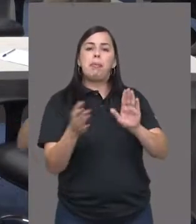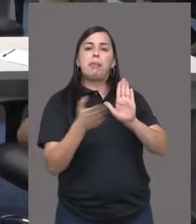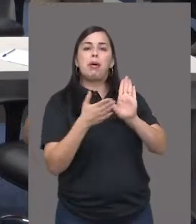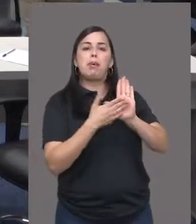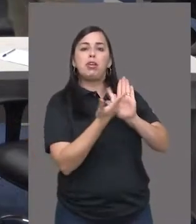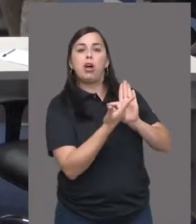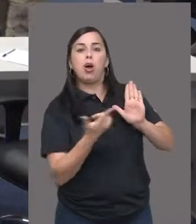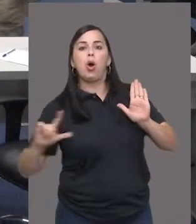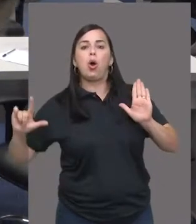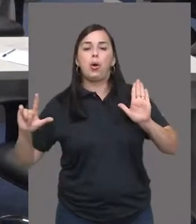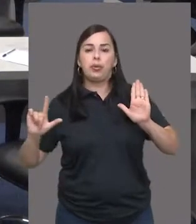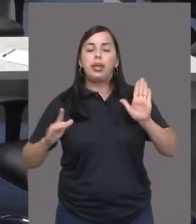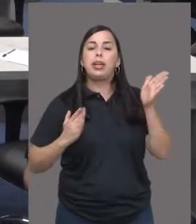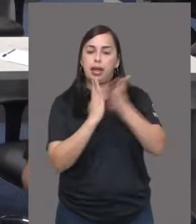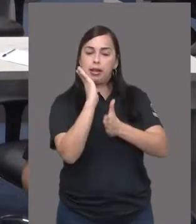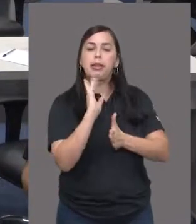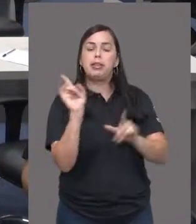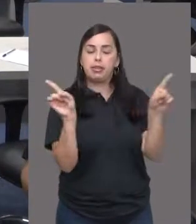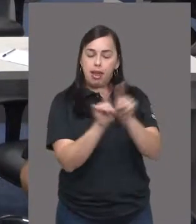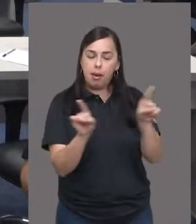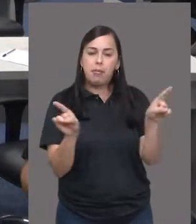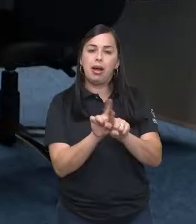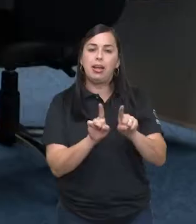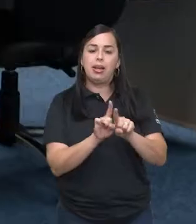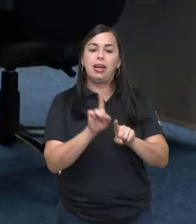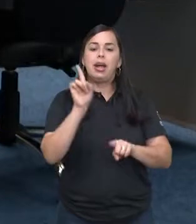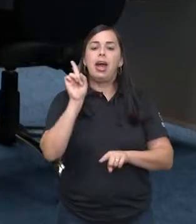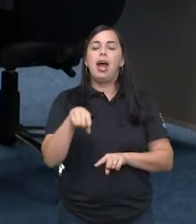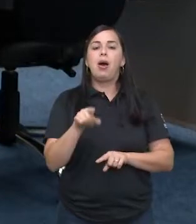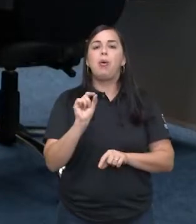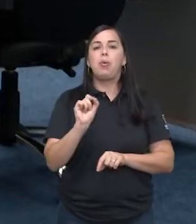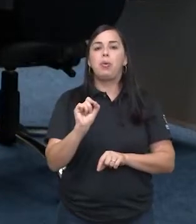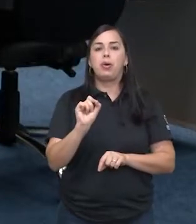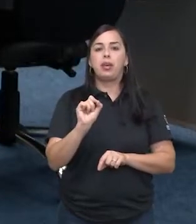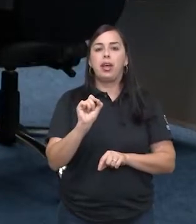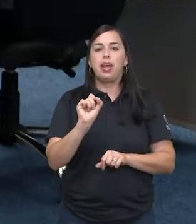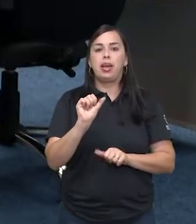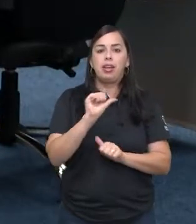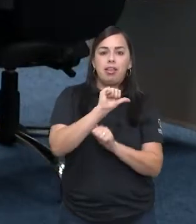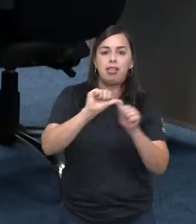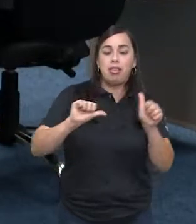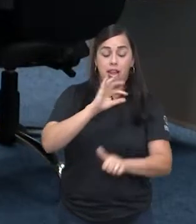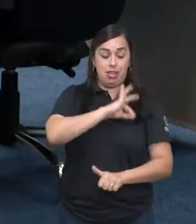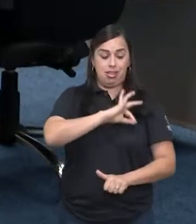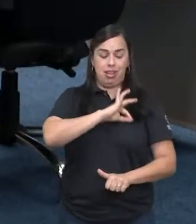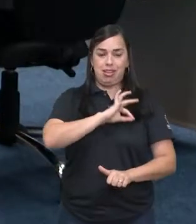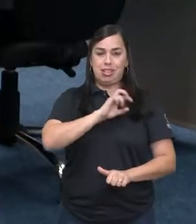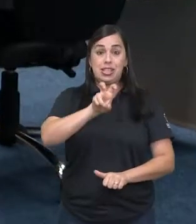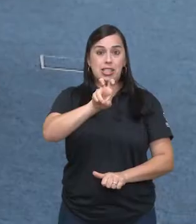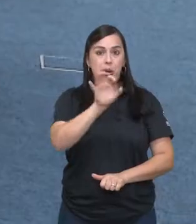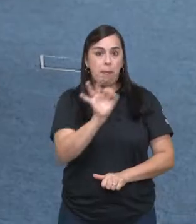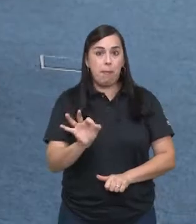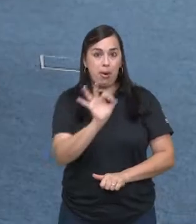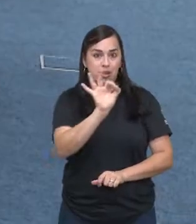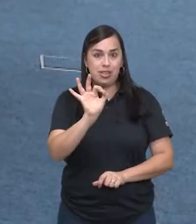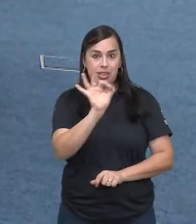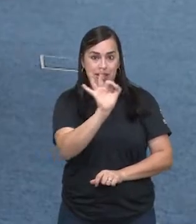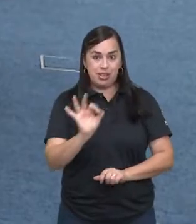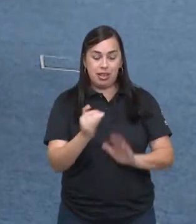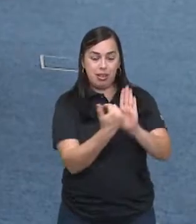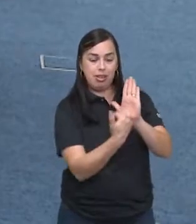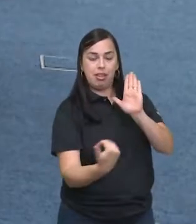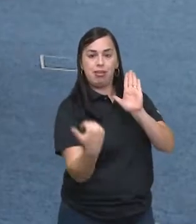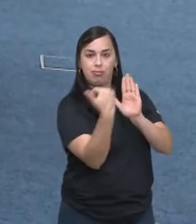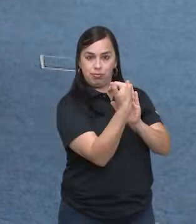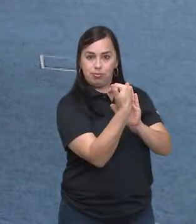que recebeu o aval favorável dos parlamentares é a recomposição salarial de 5%, movida a partir